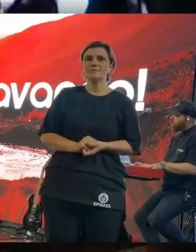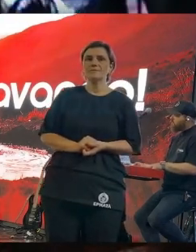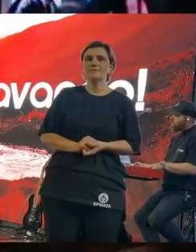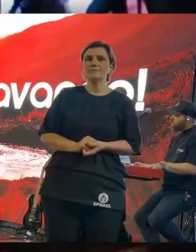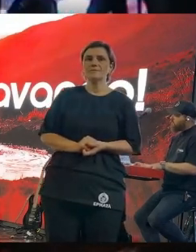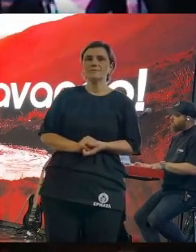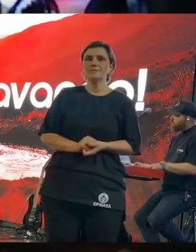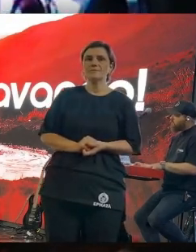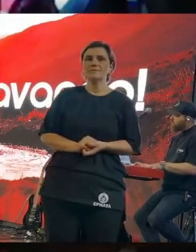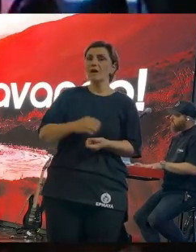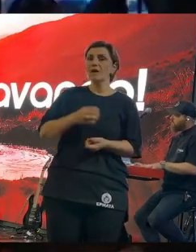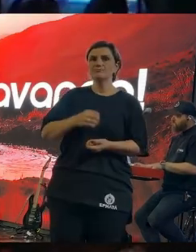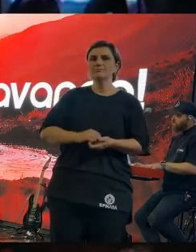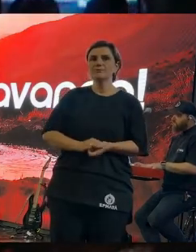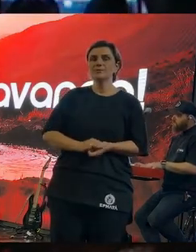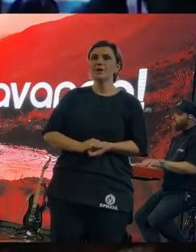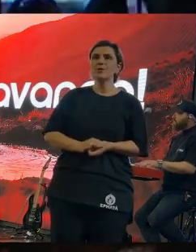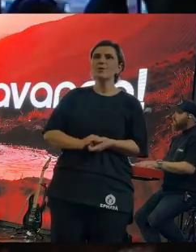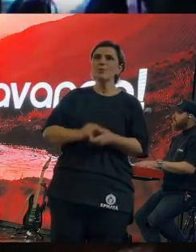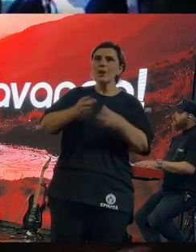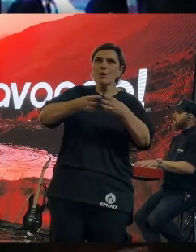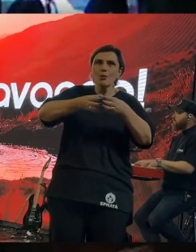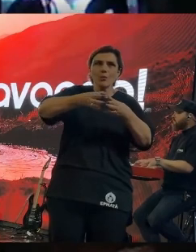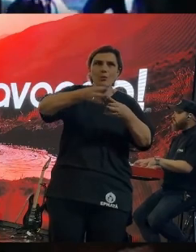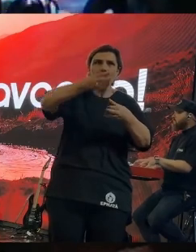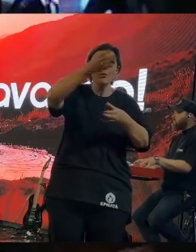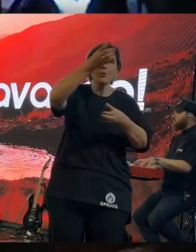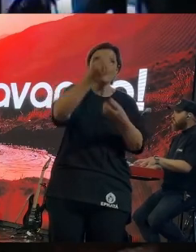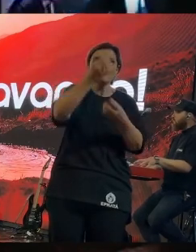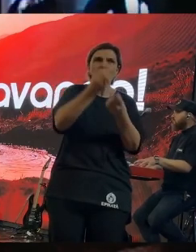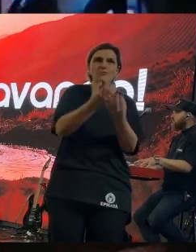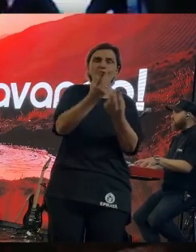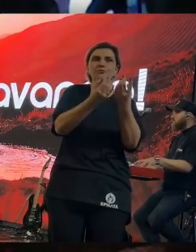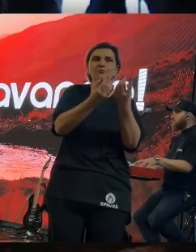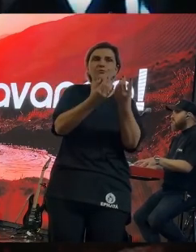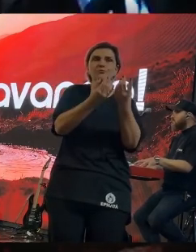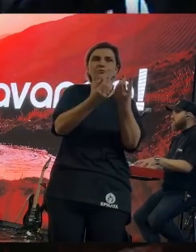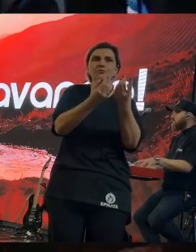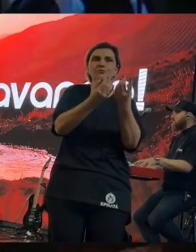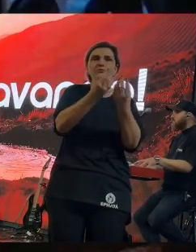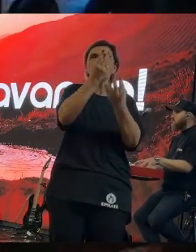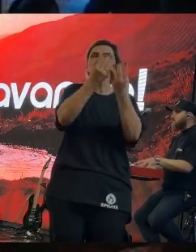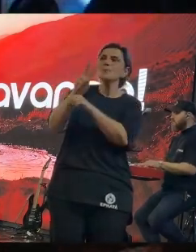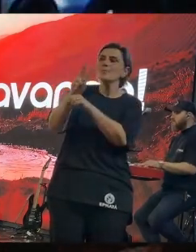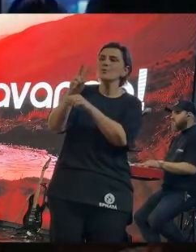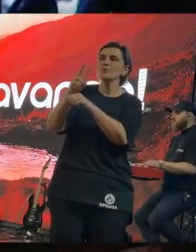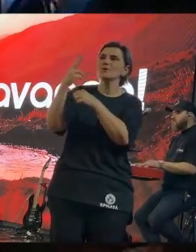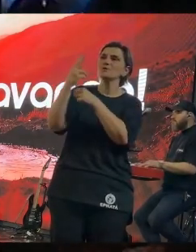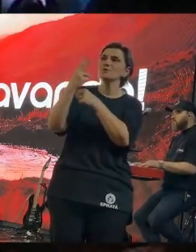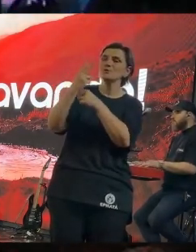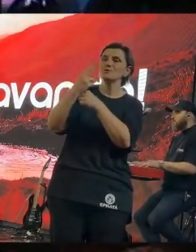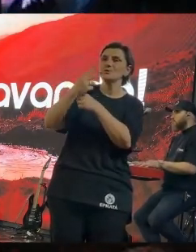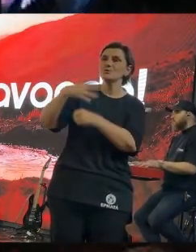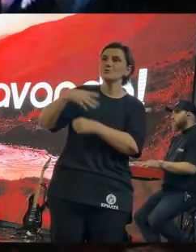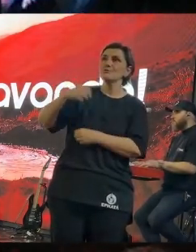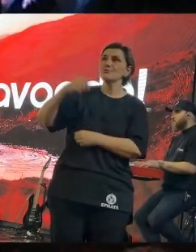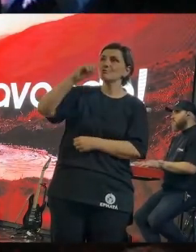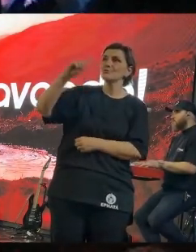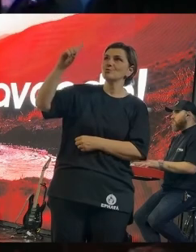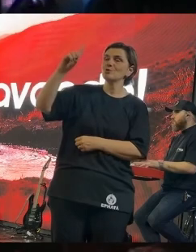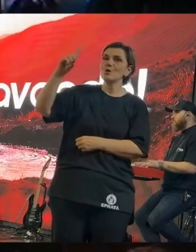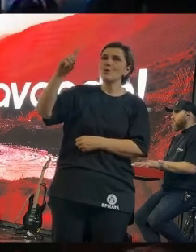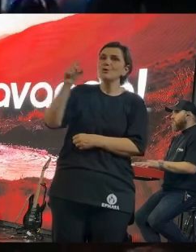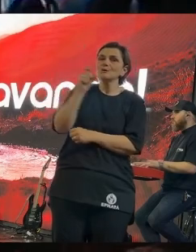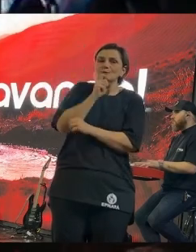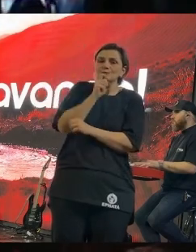havia uma coluna de fogo que protegia os filhos de Deus do frio da